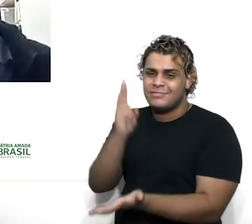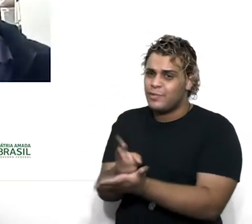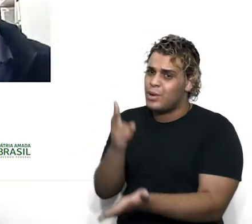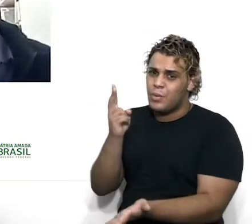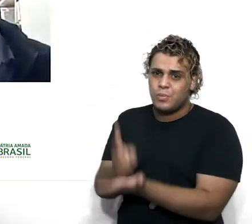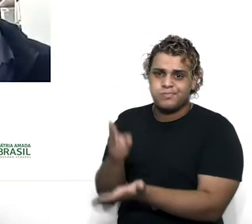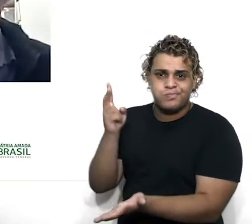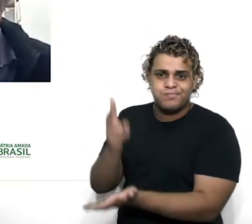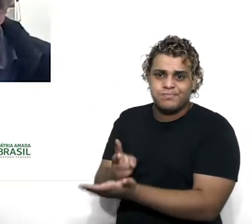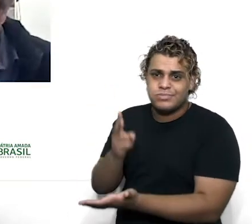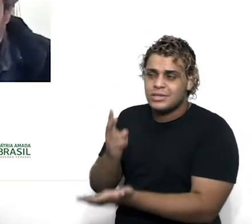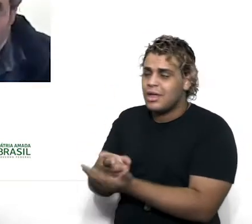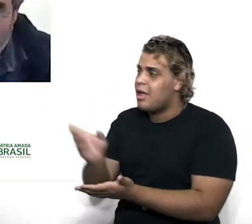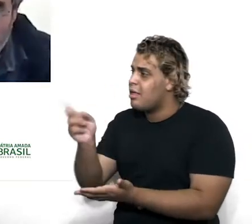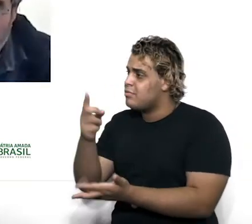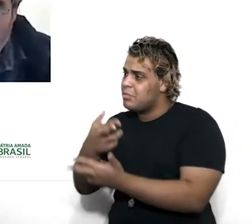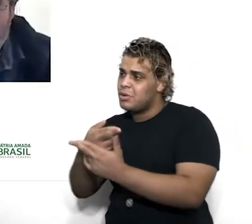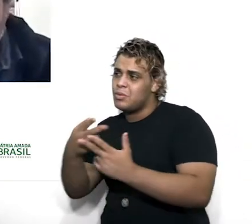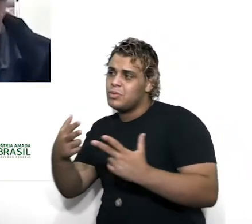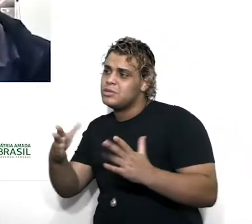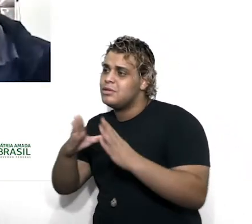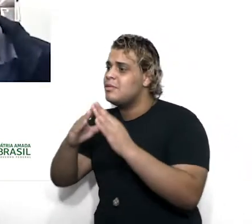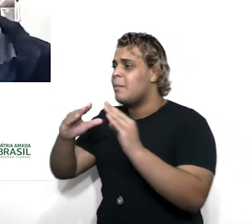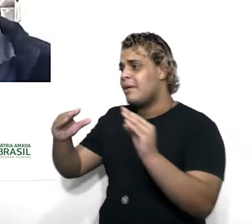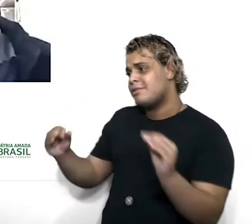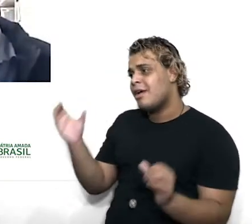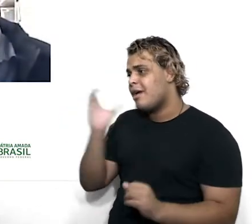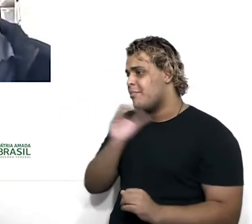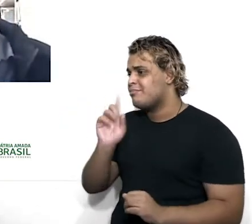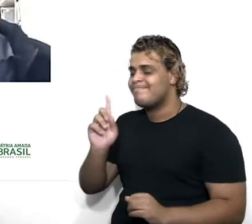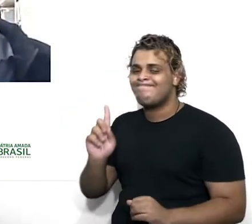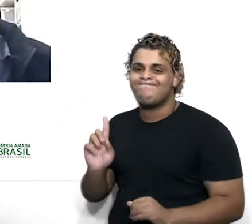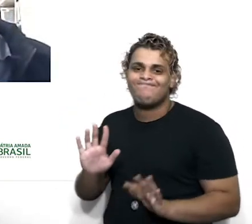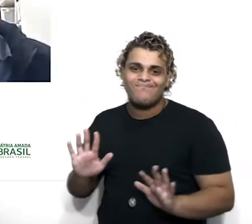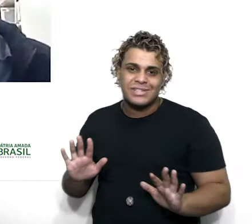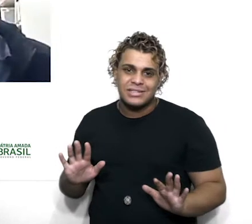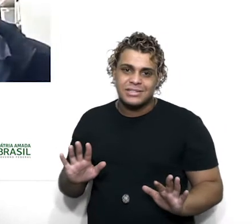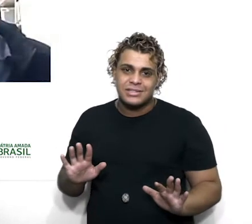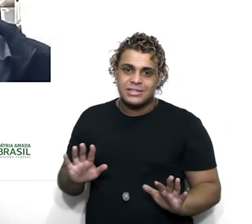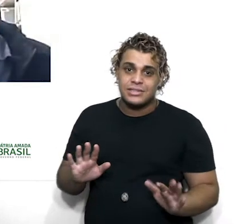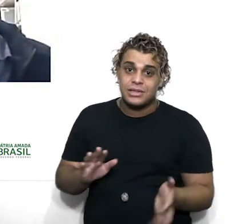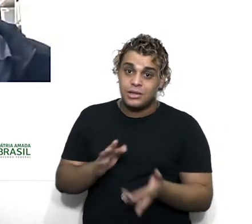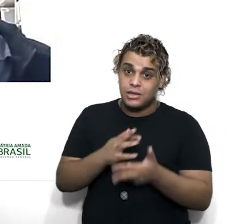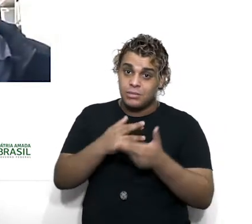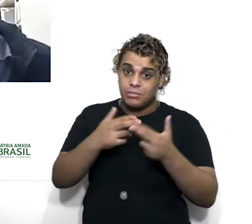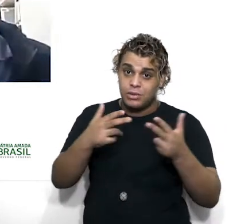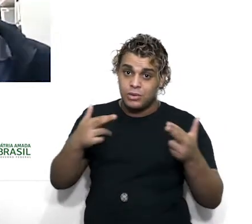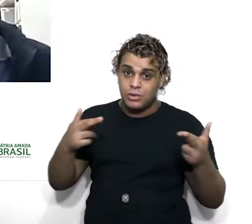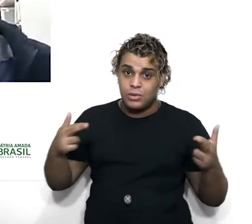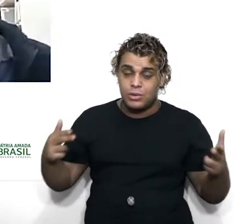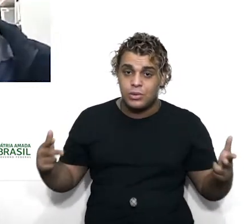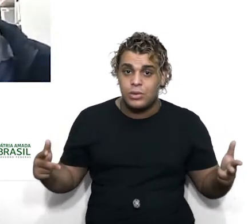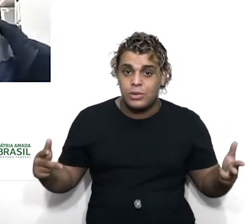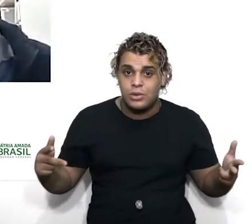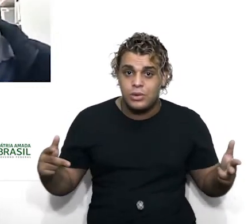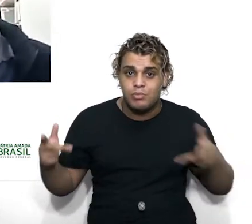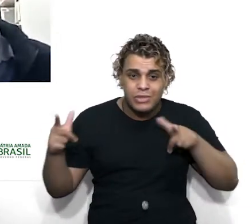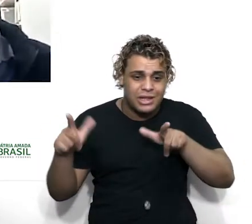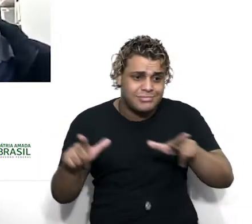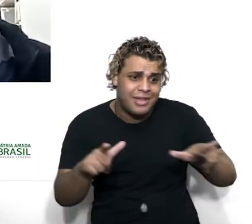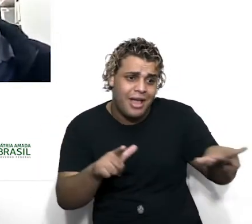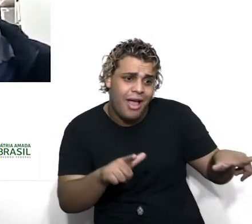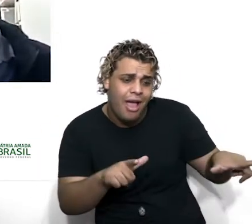uma coisa que veio para passar. É uma coisa que vai nos lançar nesse ambiente